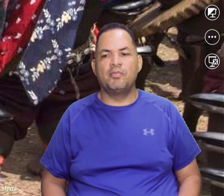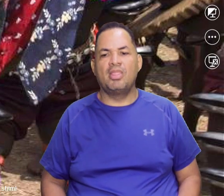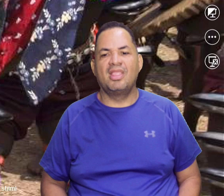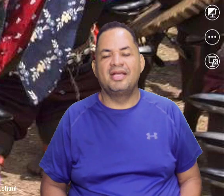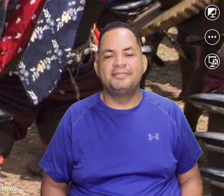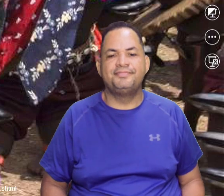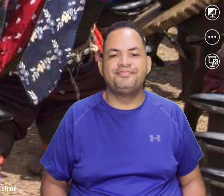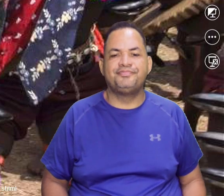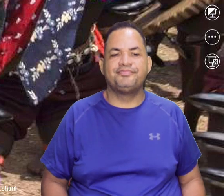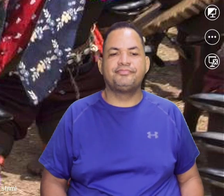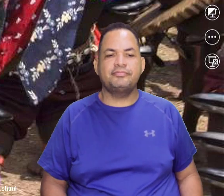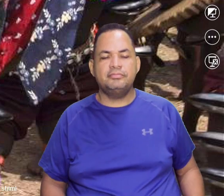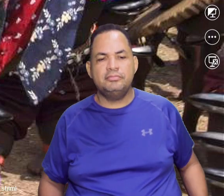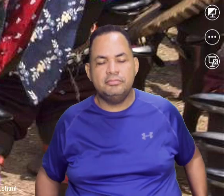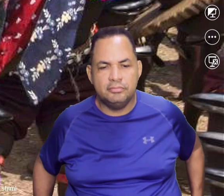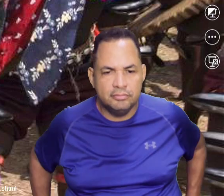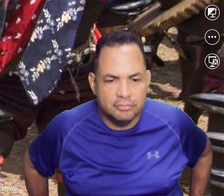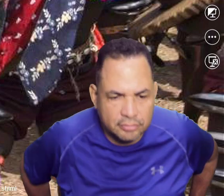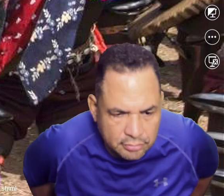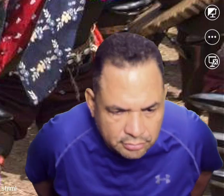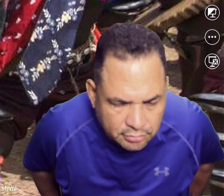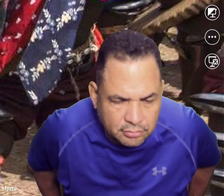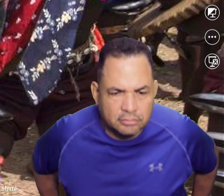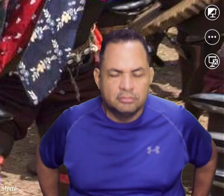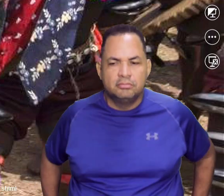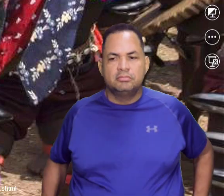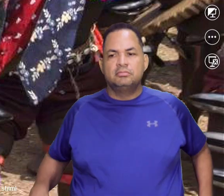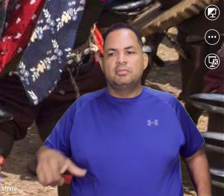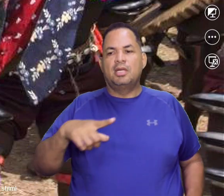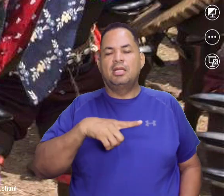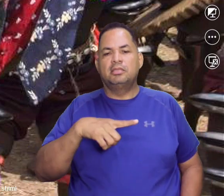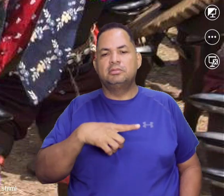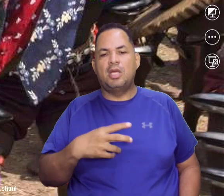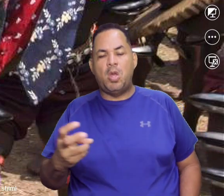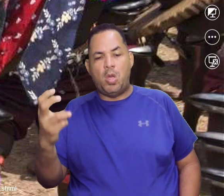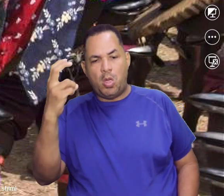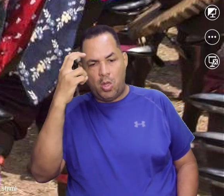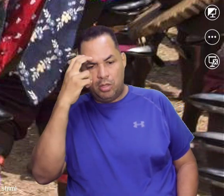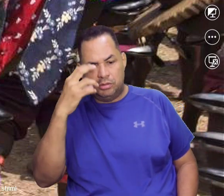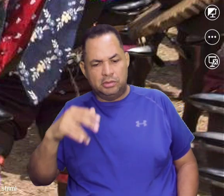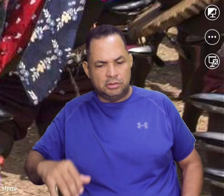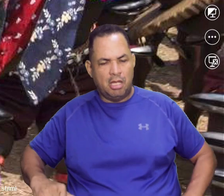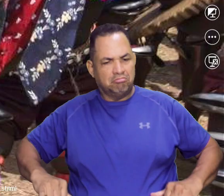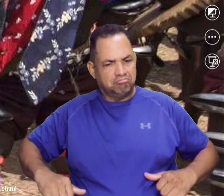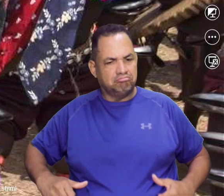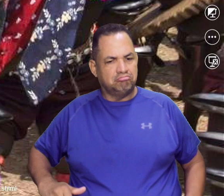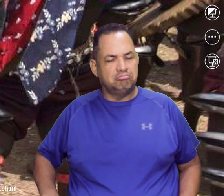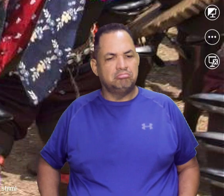anos de dominação, eles ainda têm a sua cultura, eles ainda se orgulham